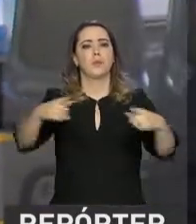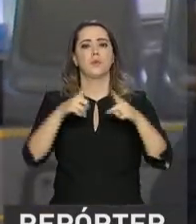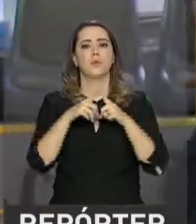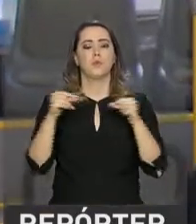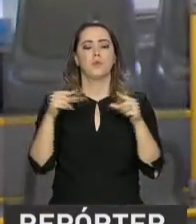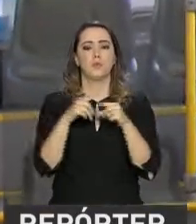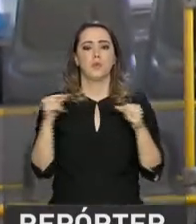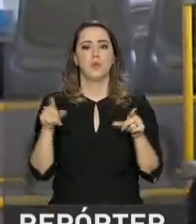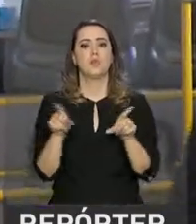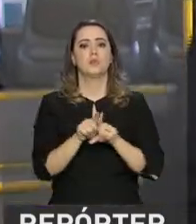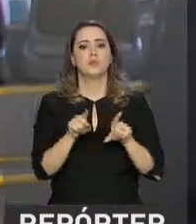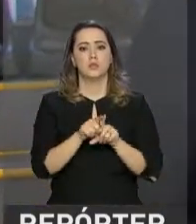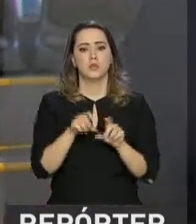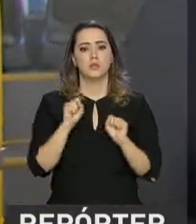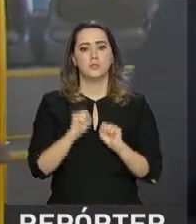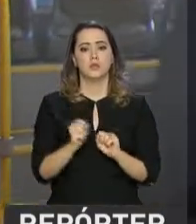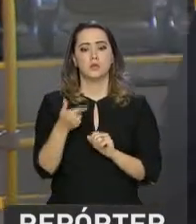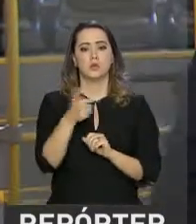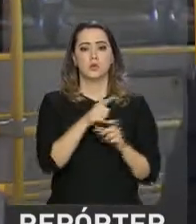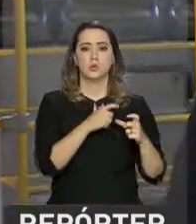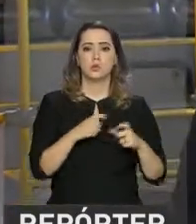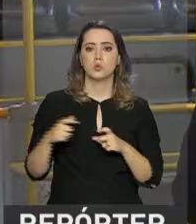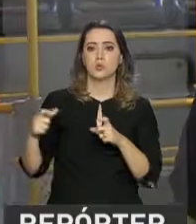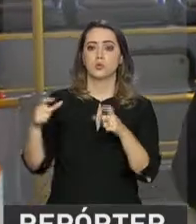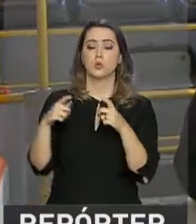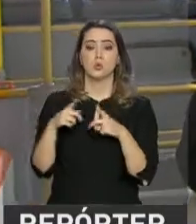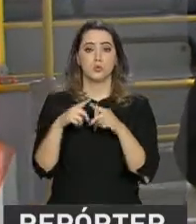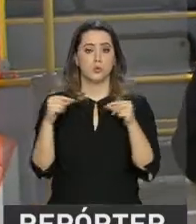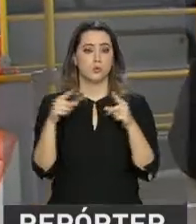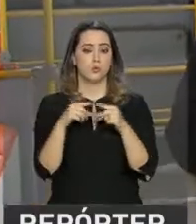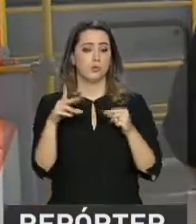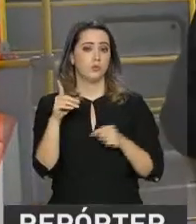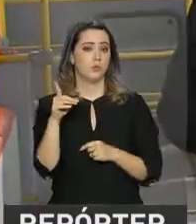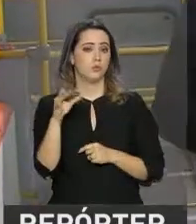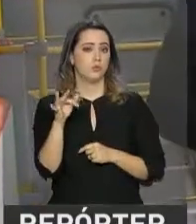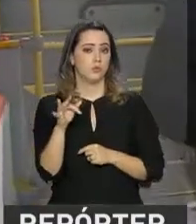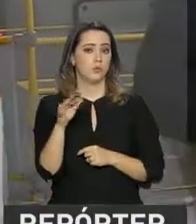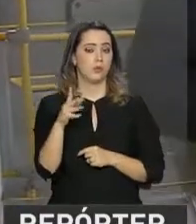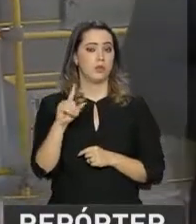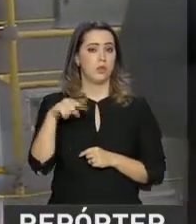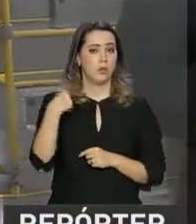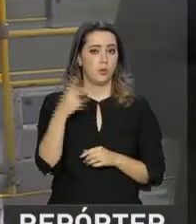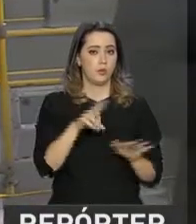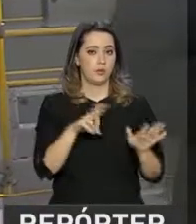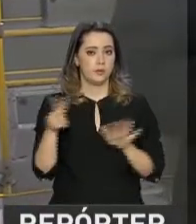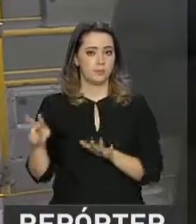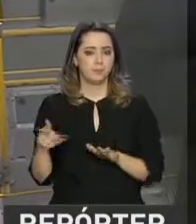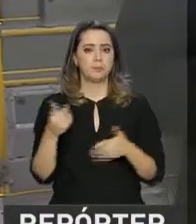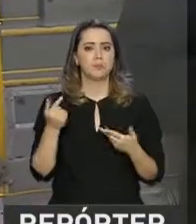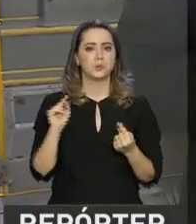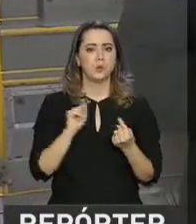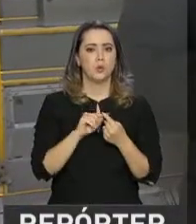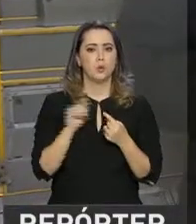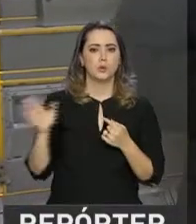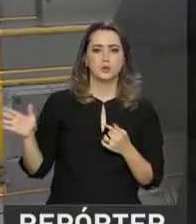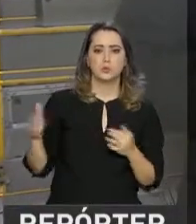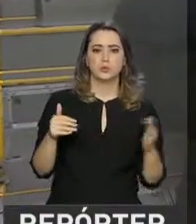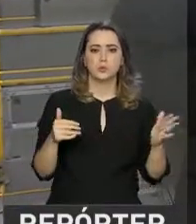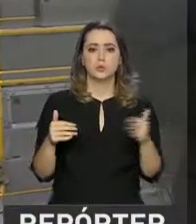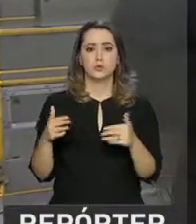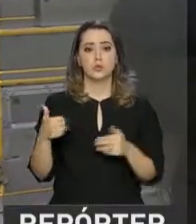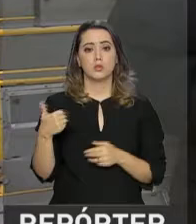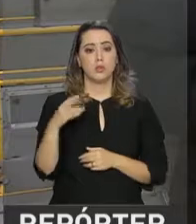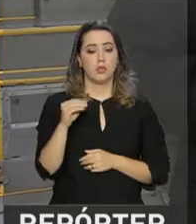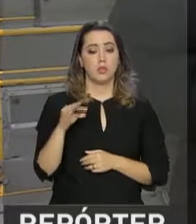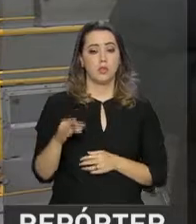e também vai percorrer outros pontos da capital e do distrito federal nas semanas seguintes a meta é recolher 10